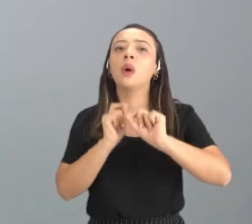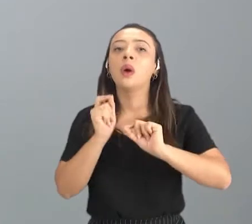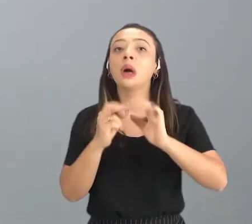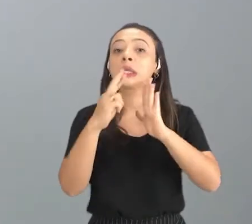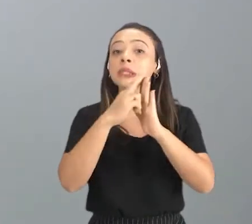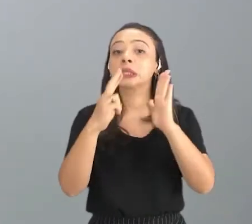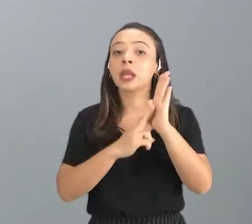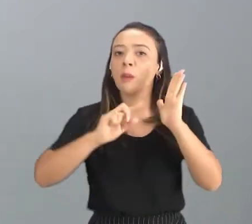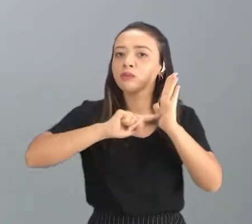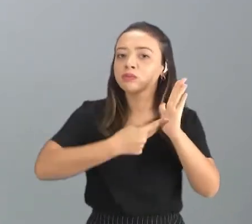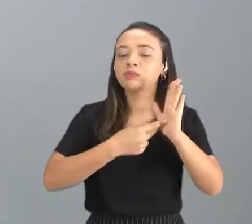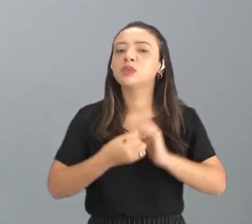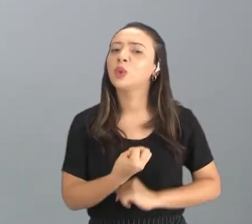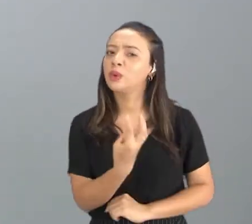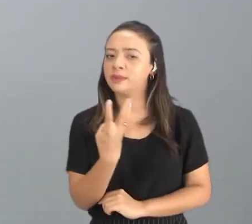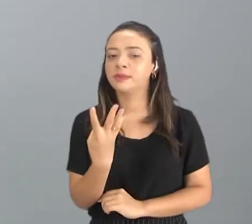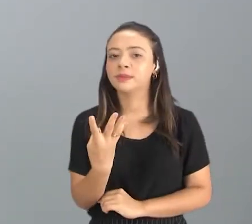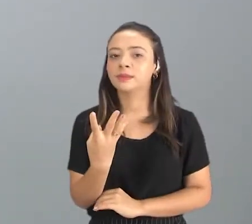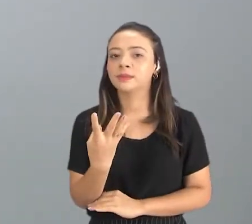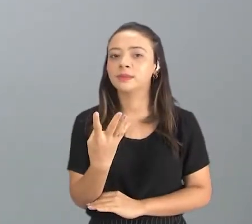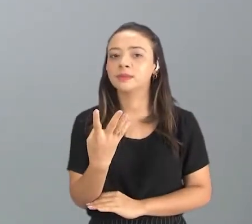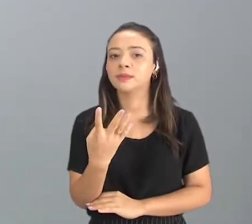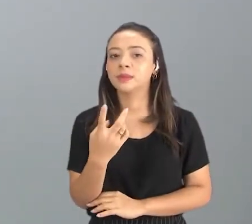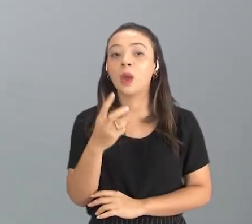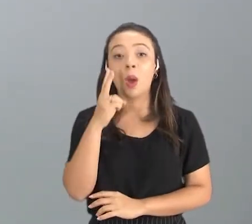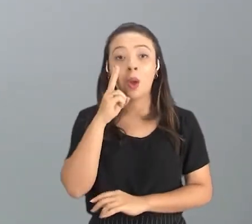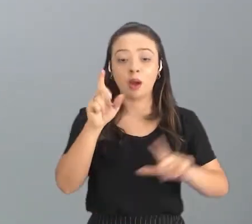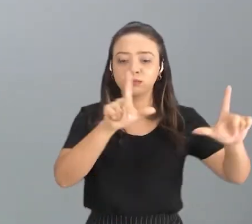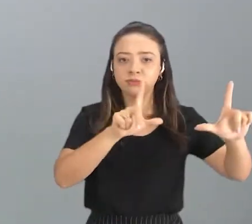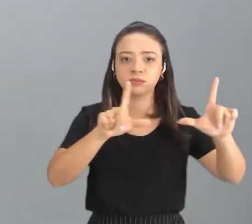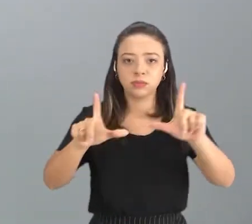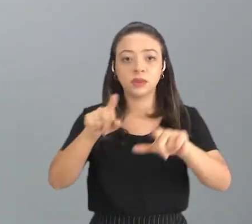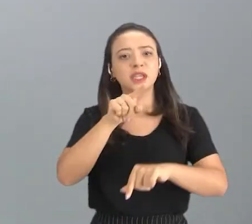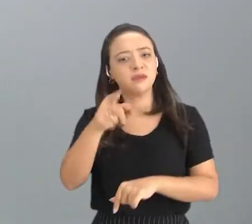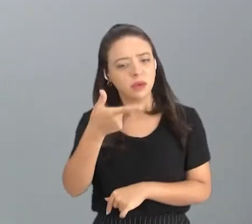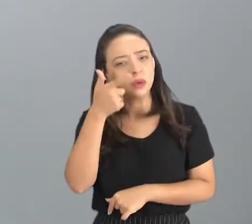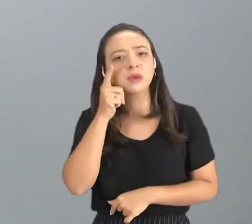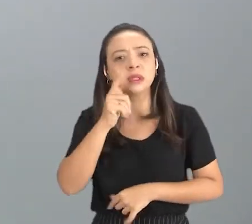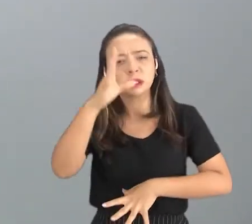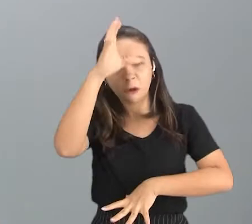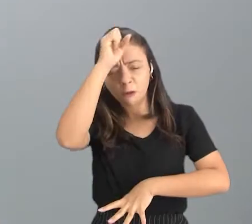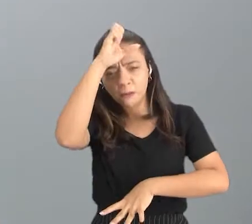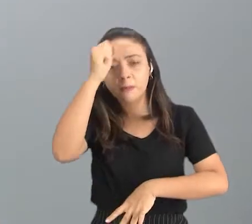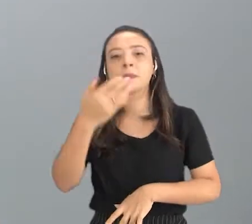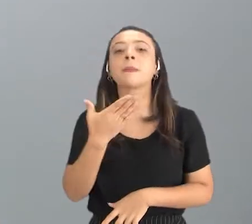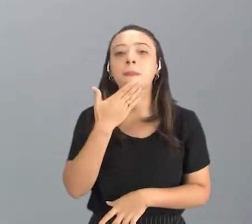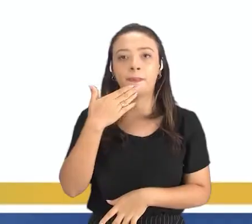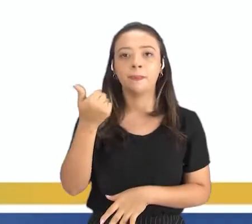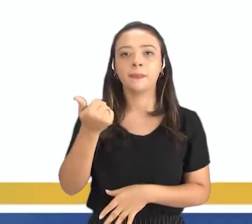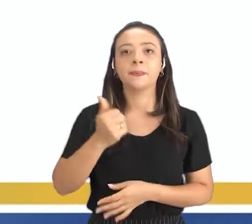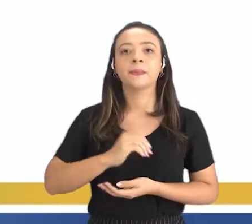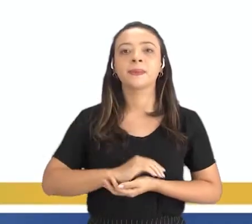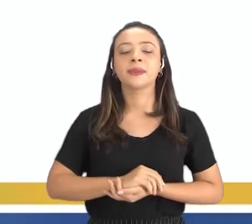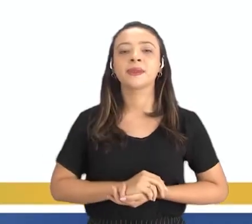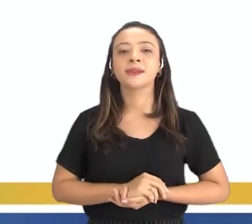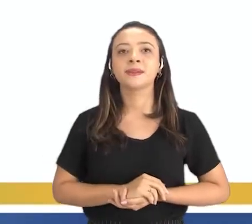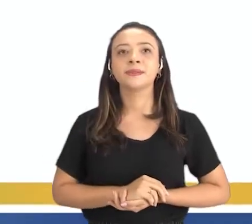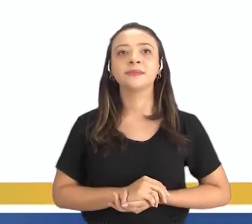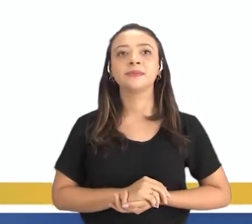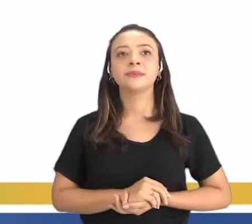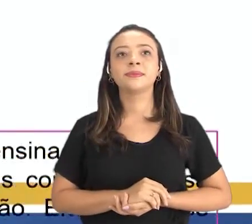princípio multiplicativo da contagem. Acompanhe comigo nos slides que você vai compreender um pouquinho melhor esse conteúdo.